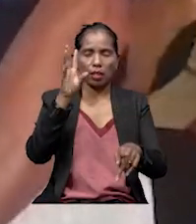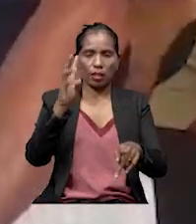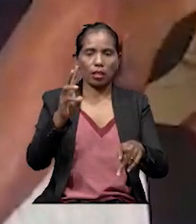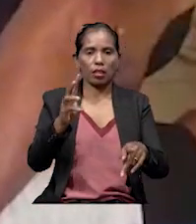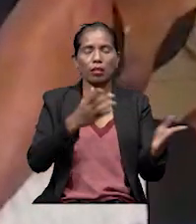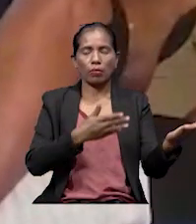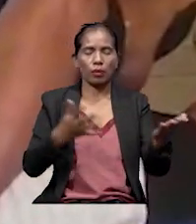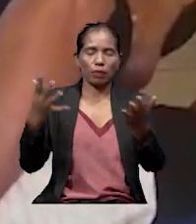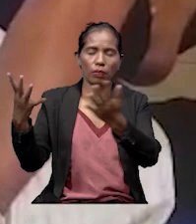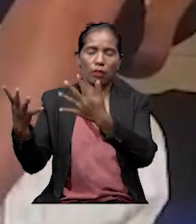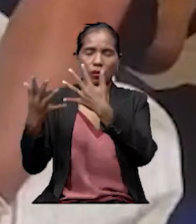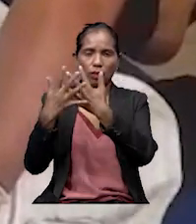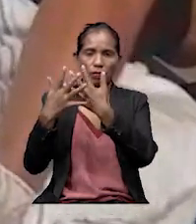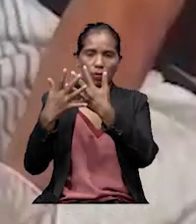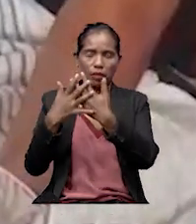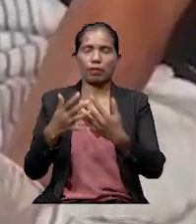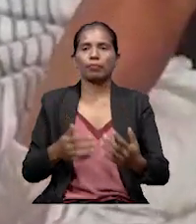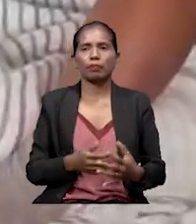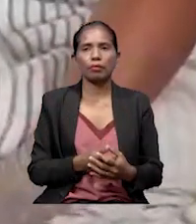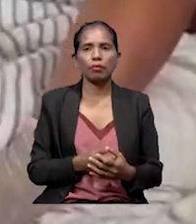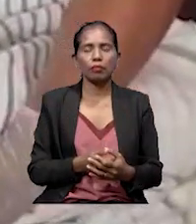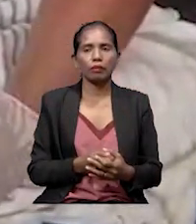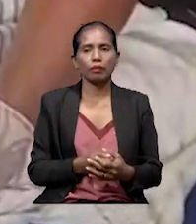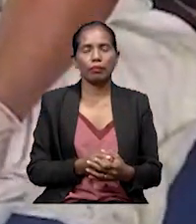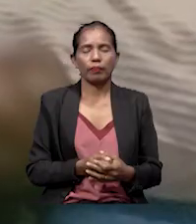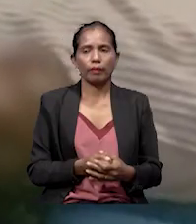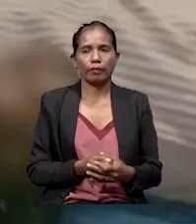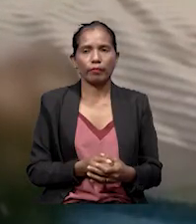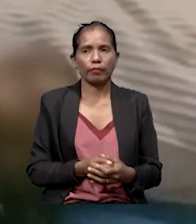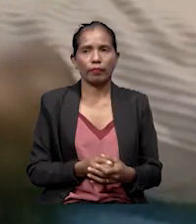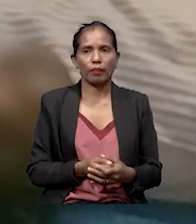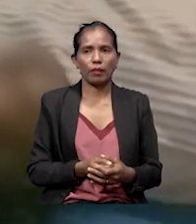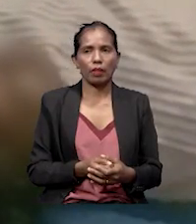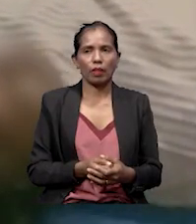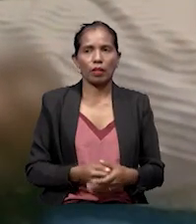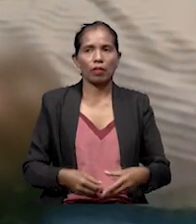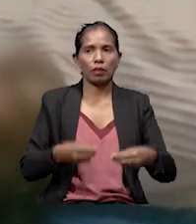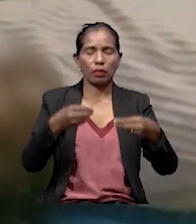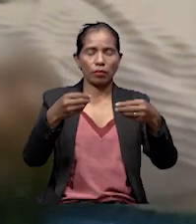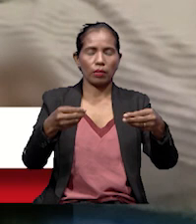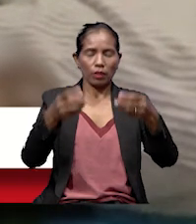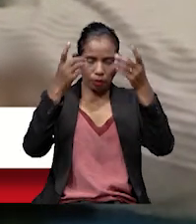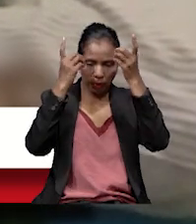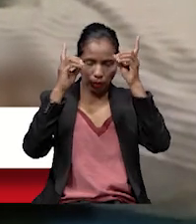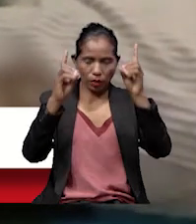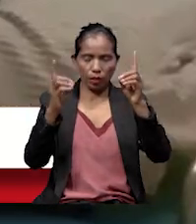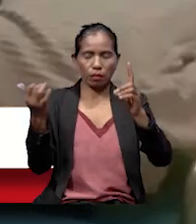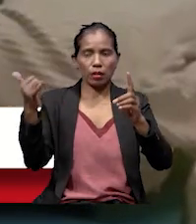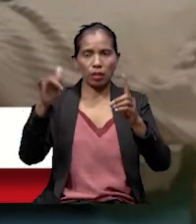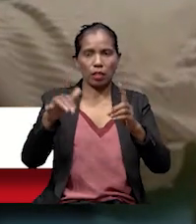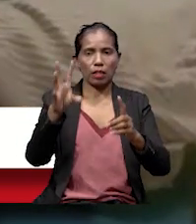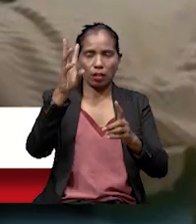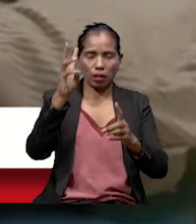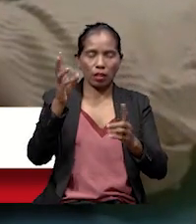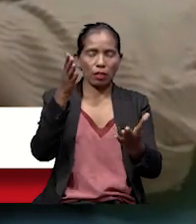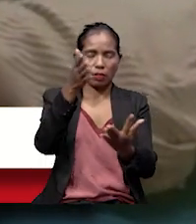ona, cumpre prisão preventiva. Ele publicou, pode ter uma decisão, Basílio na Inen, auditama e a